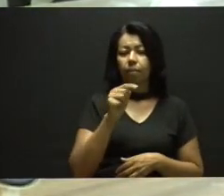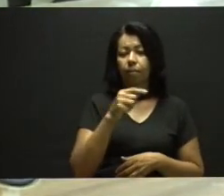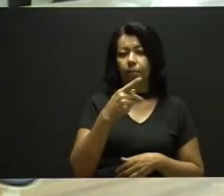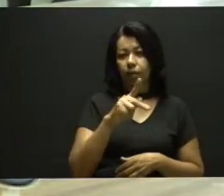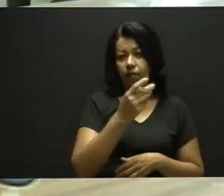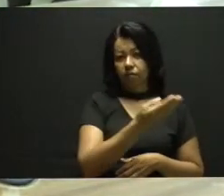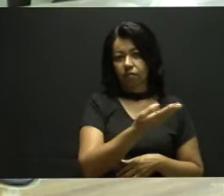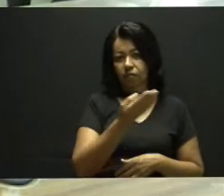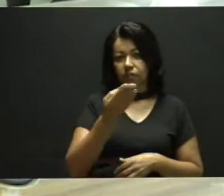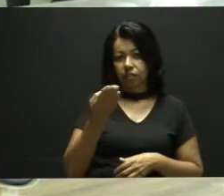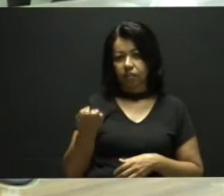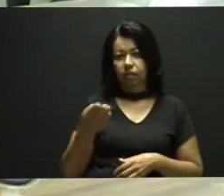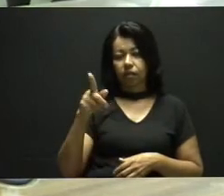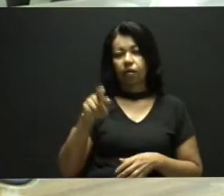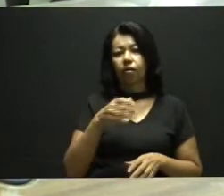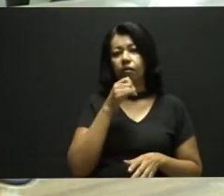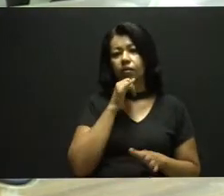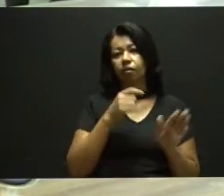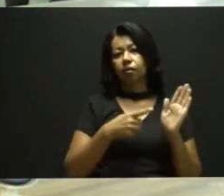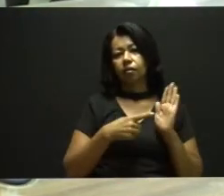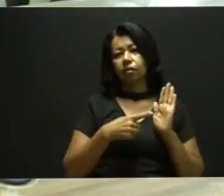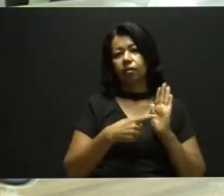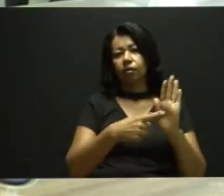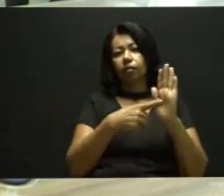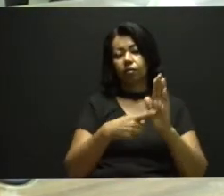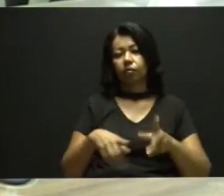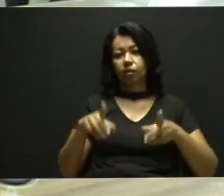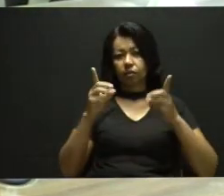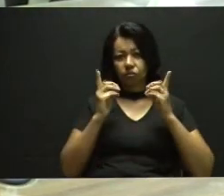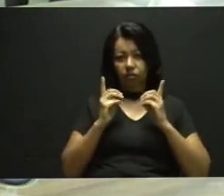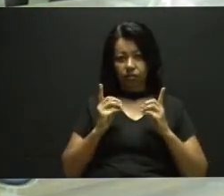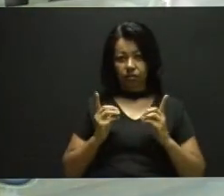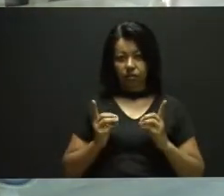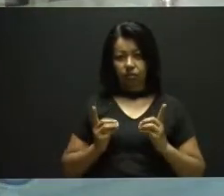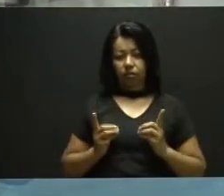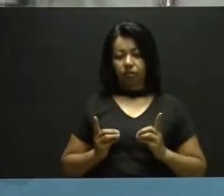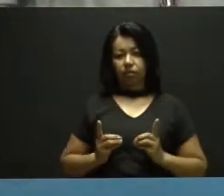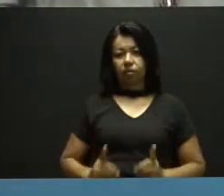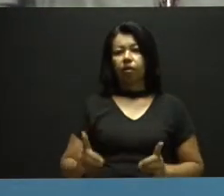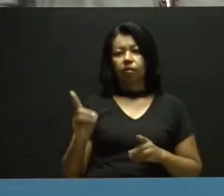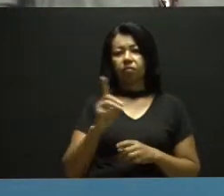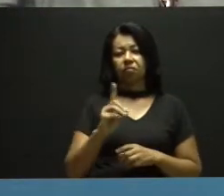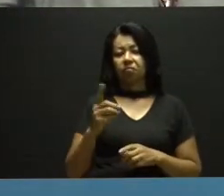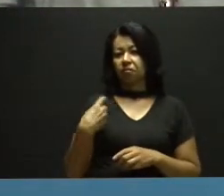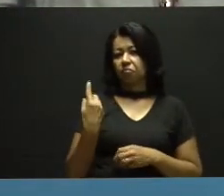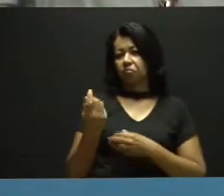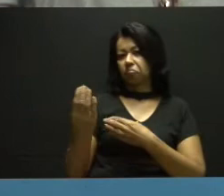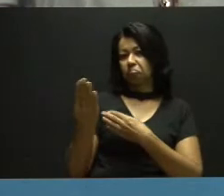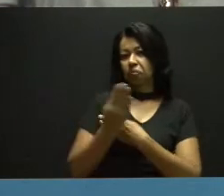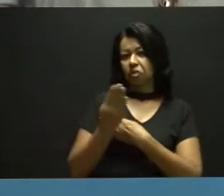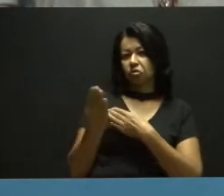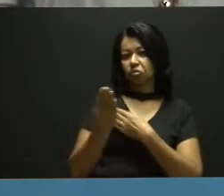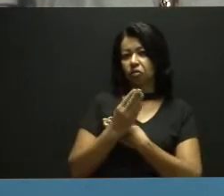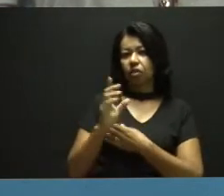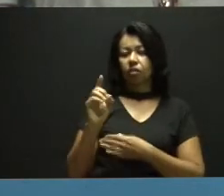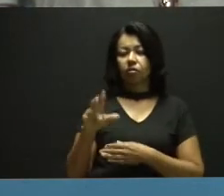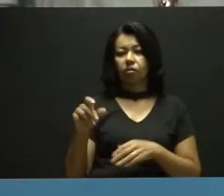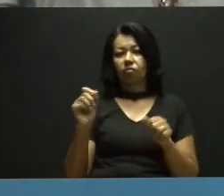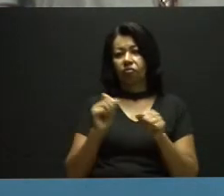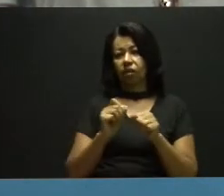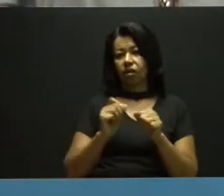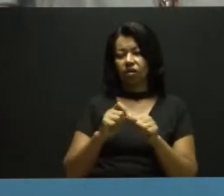é ou não verdade que não nos ajuda só não vai